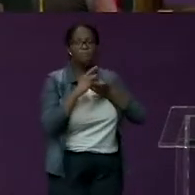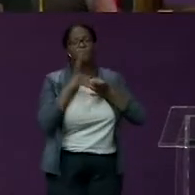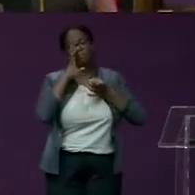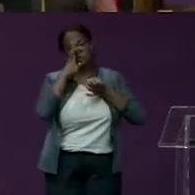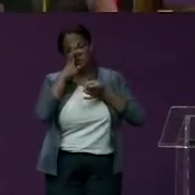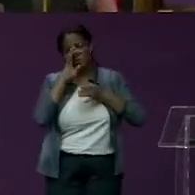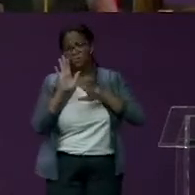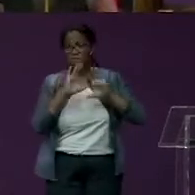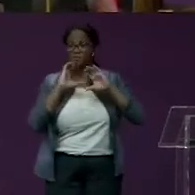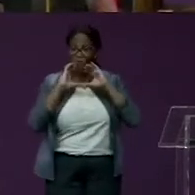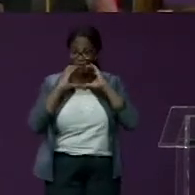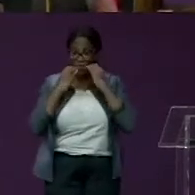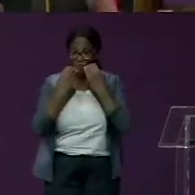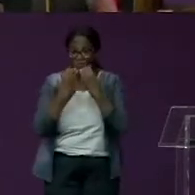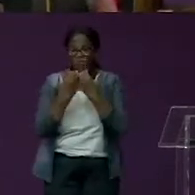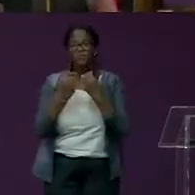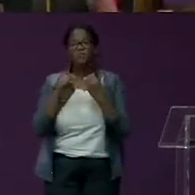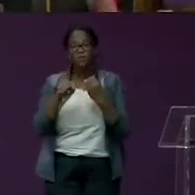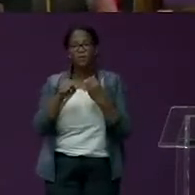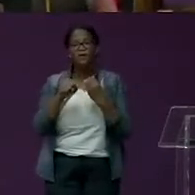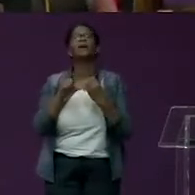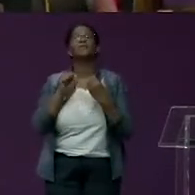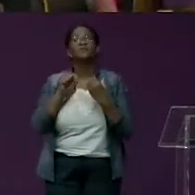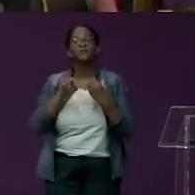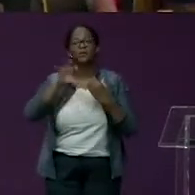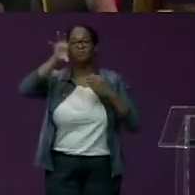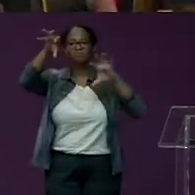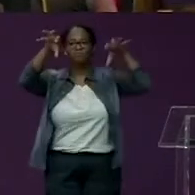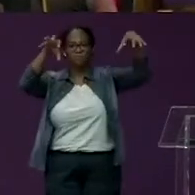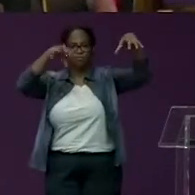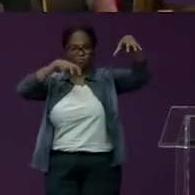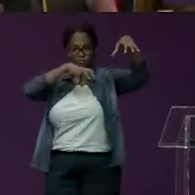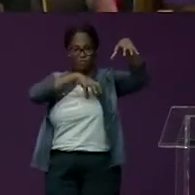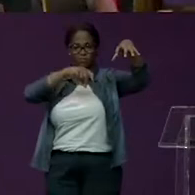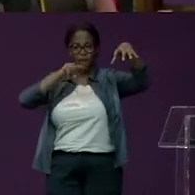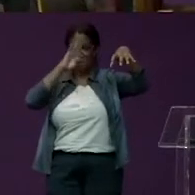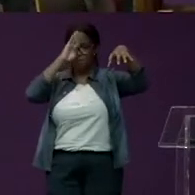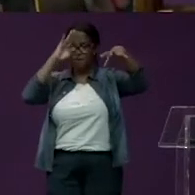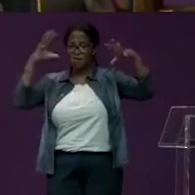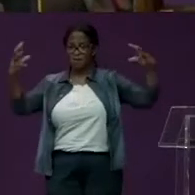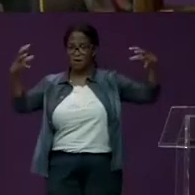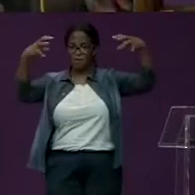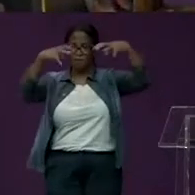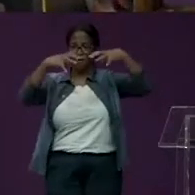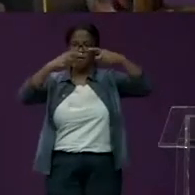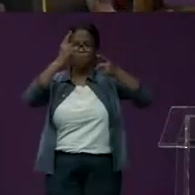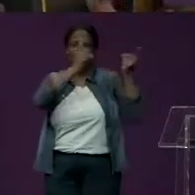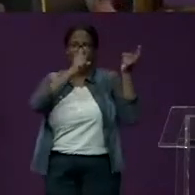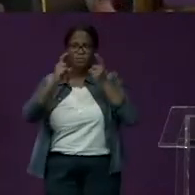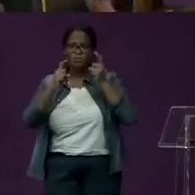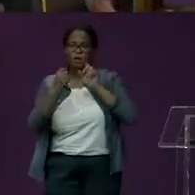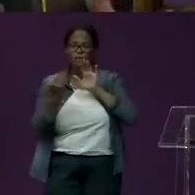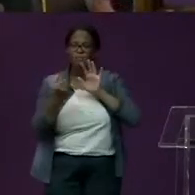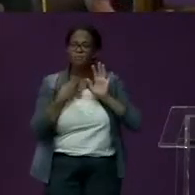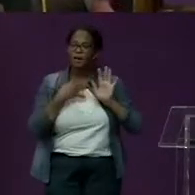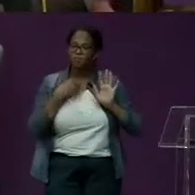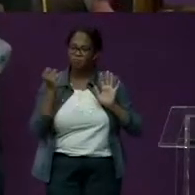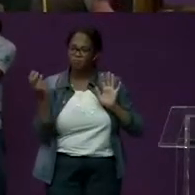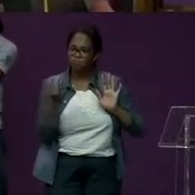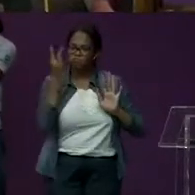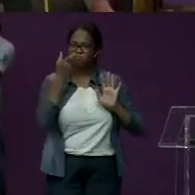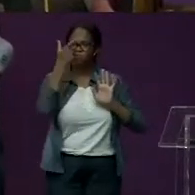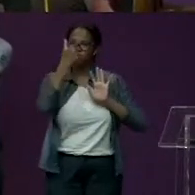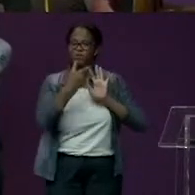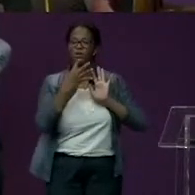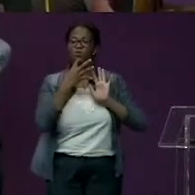serve para isso, para uma unidade programática, para um reconhecimento, para um conhecimento. E eu acho que a diferença